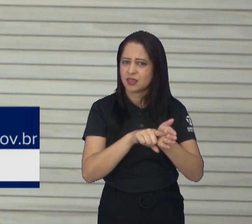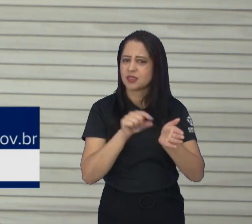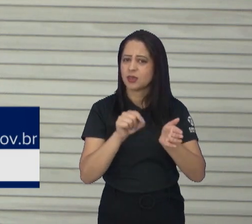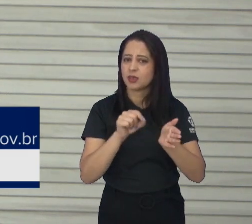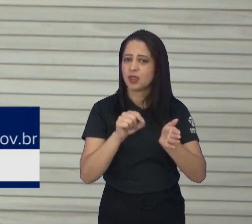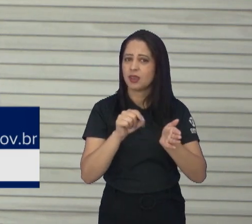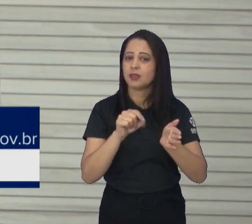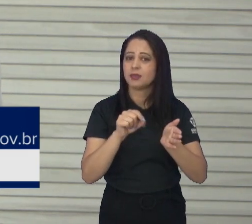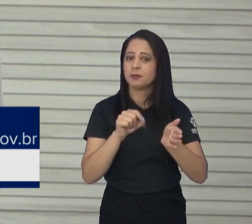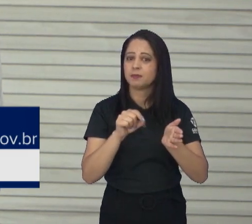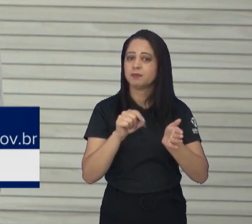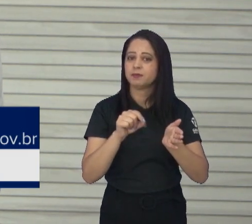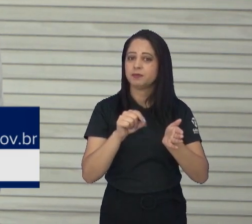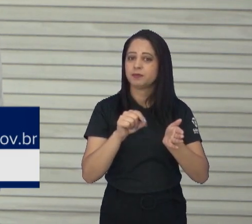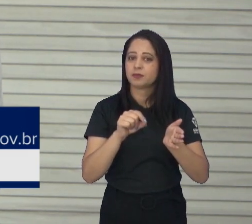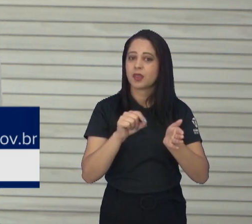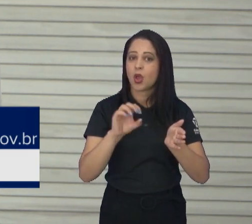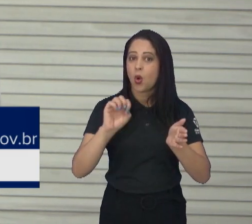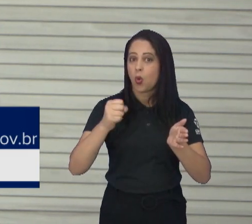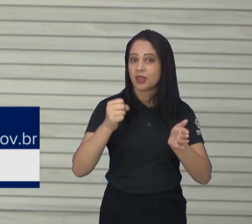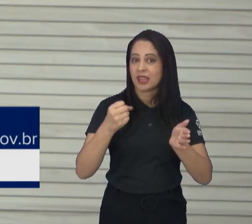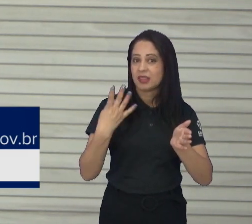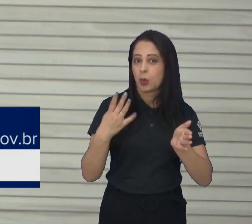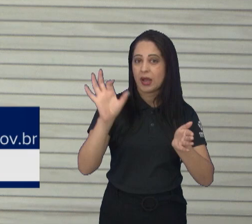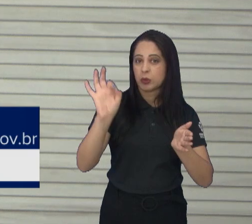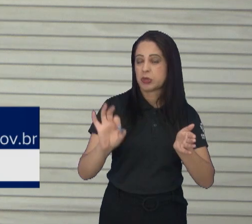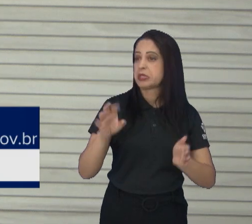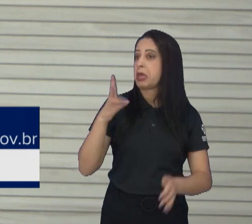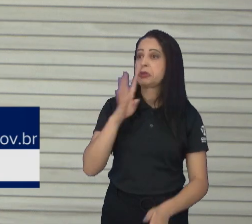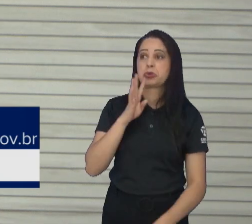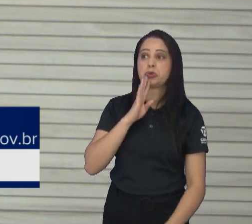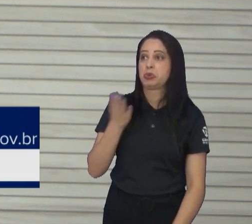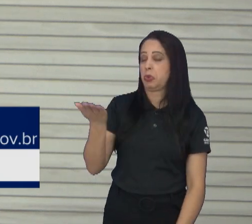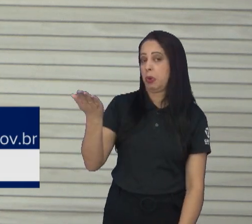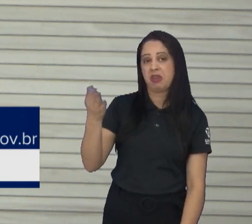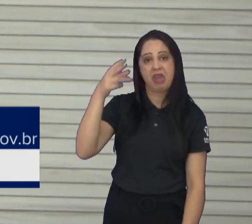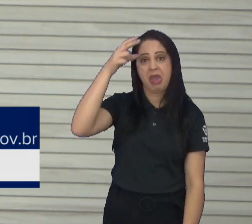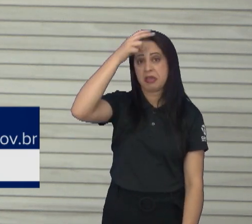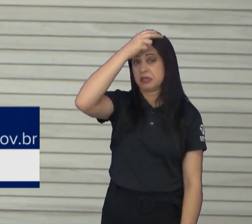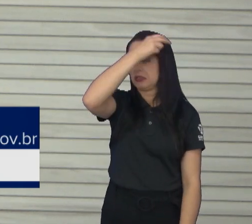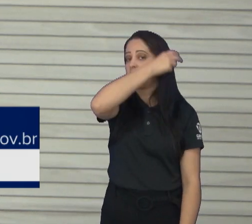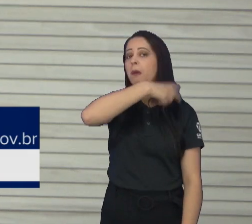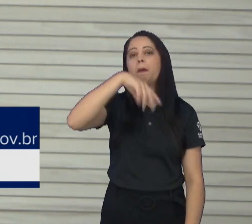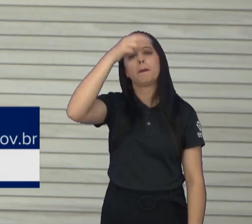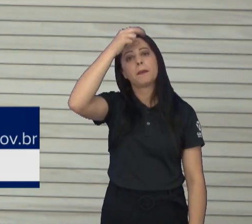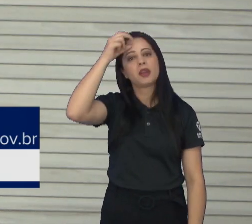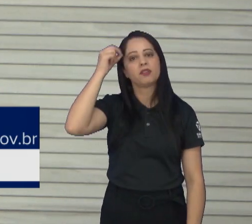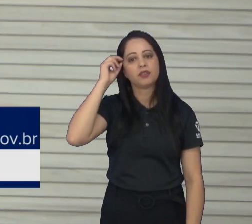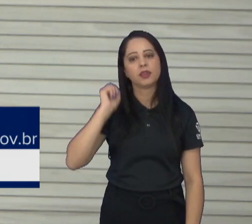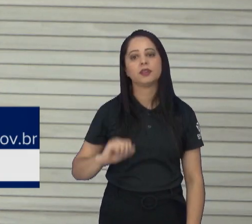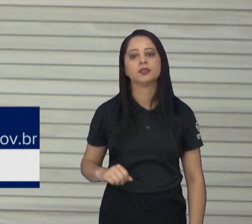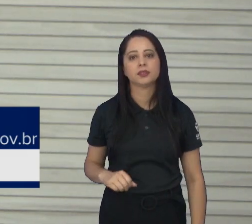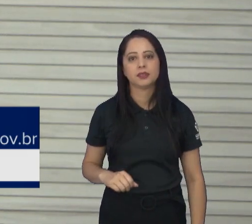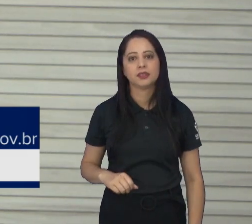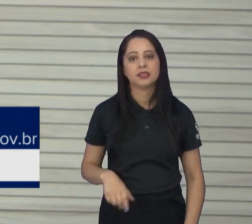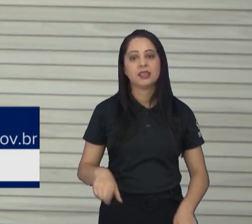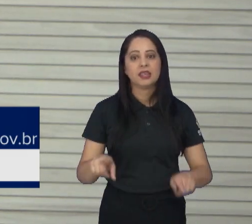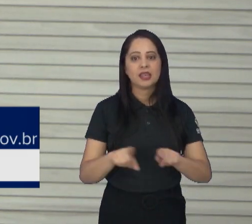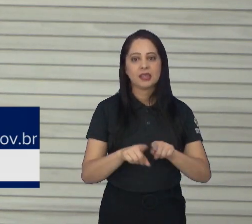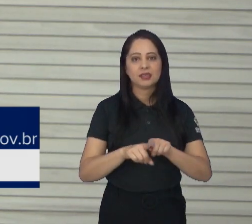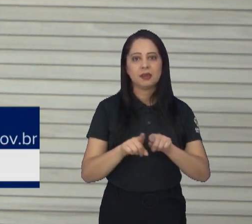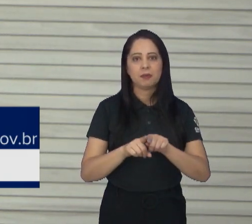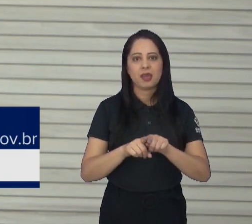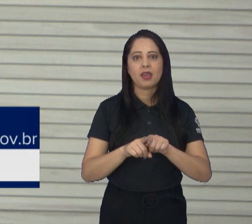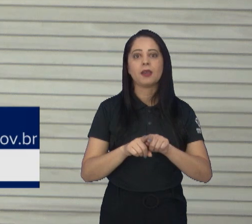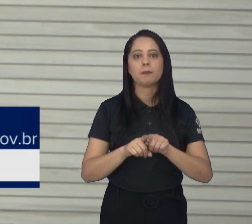prefeito não é conhecido por 84% da população. No cenário 1, tomou de 32% do Cury,